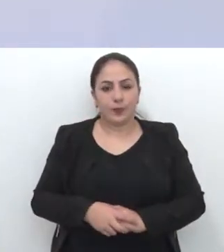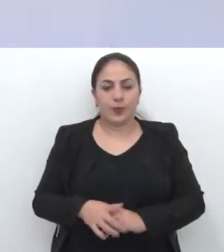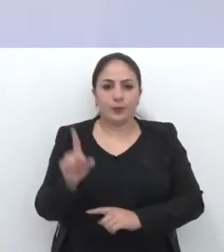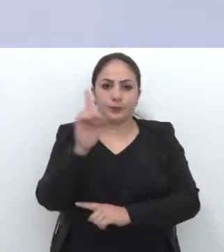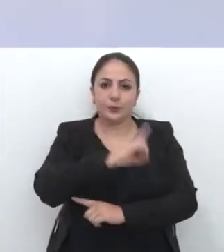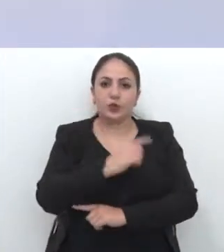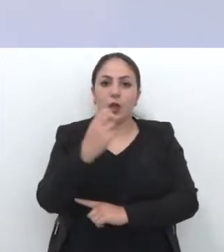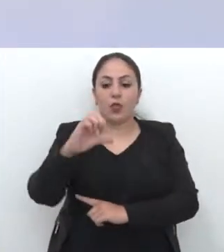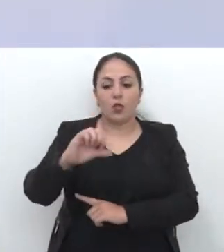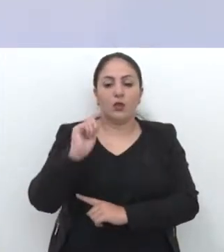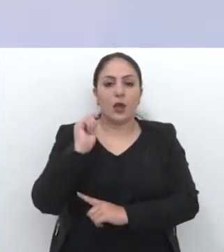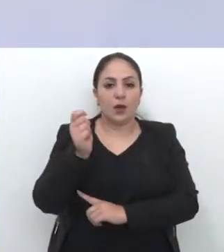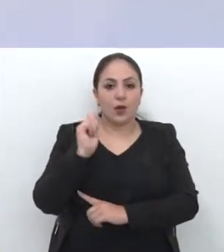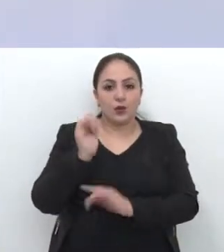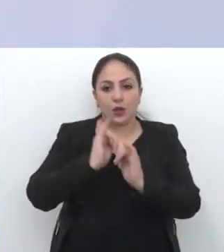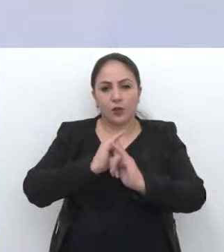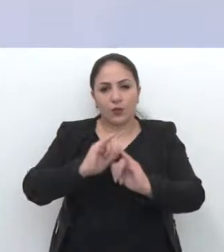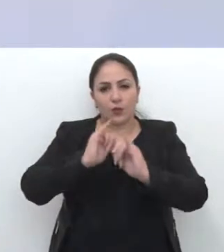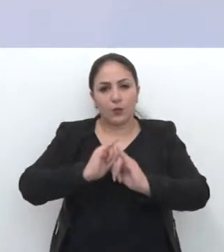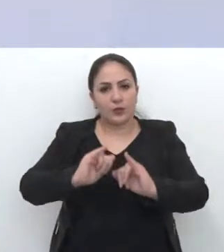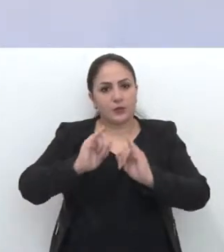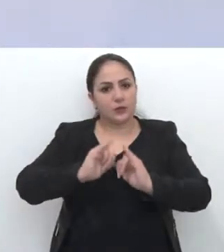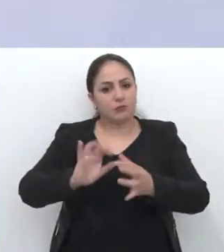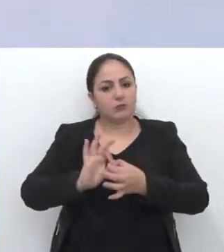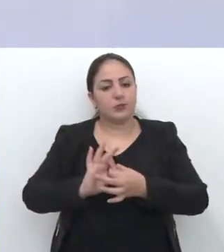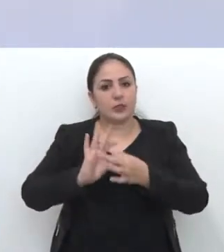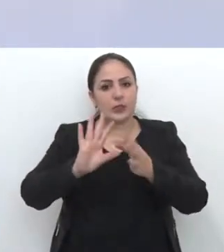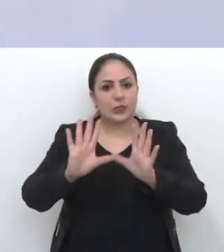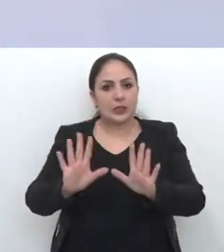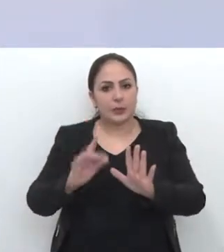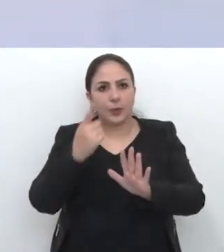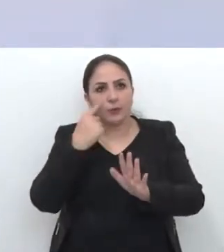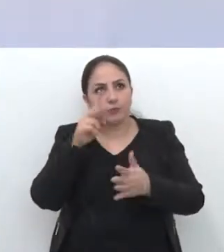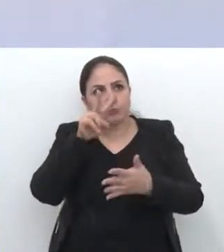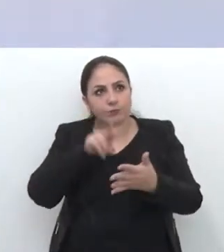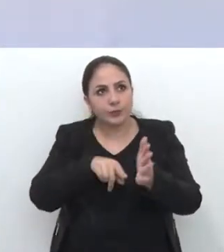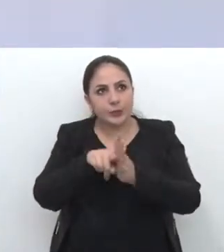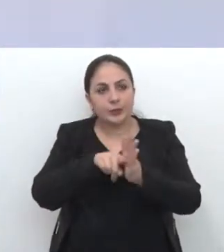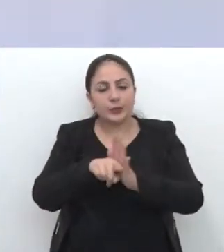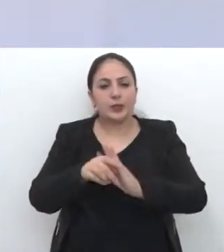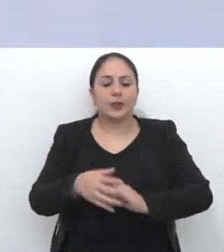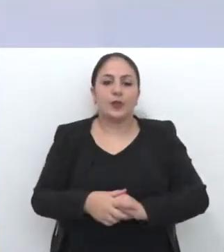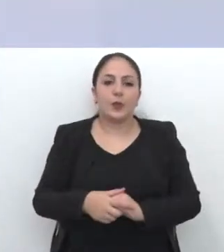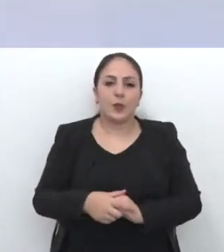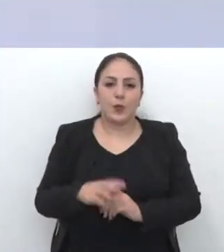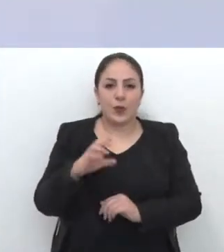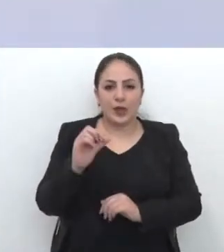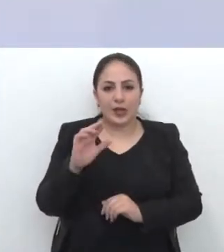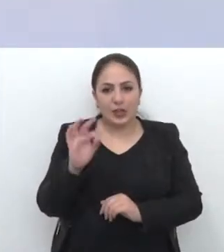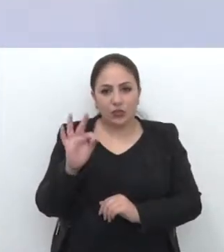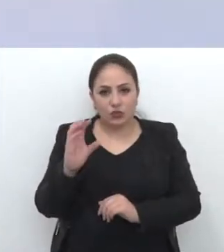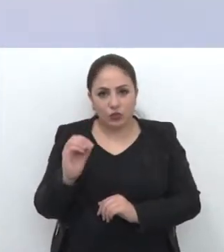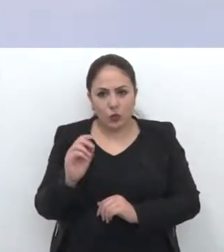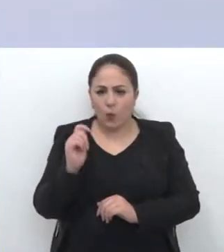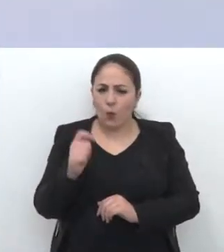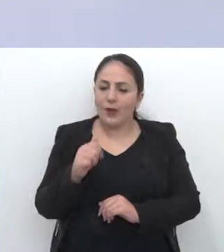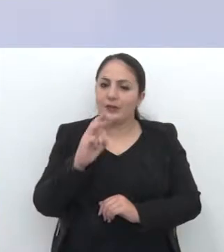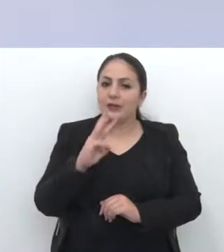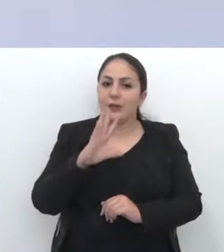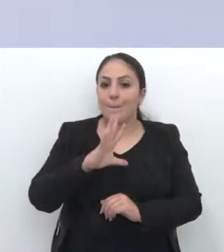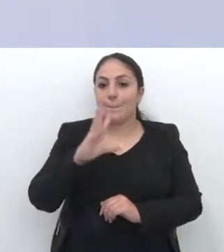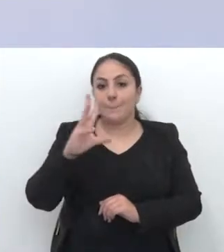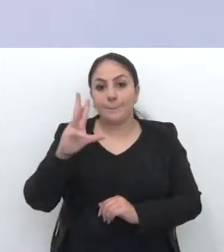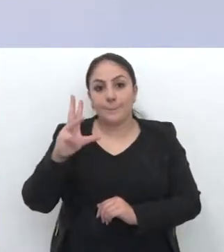2018. Desde o dia 9 de agosto, as informações estão disponíveis para a consulta. O crédito bancário